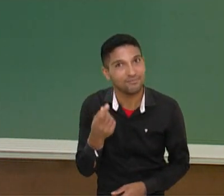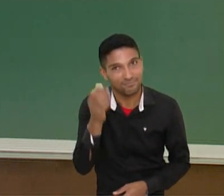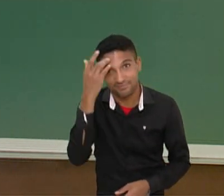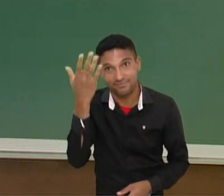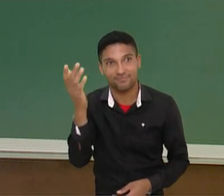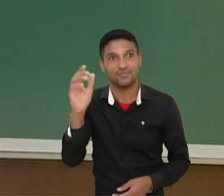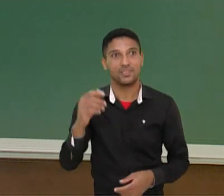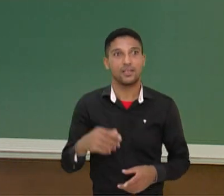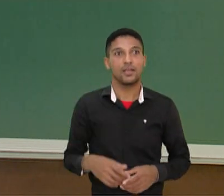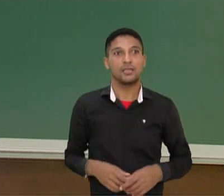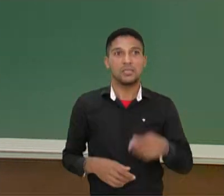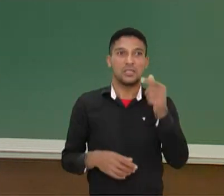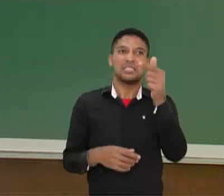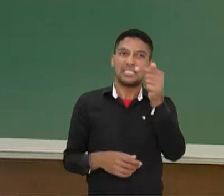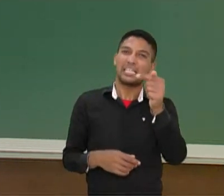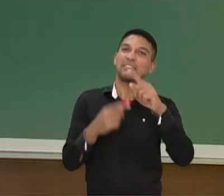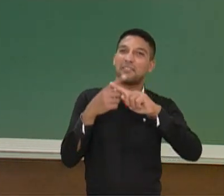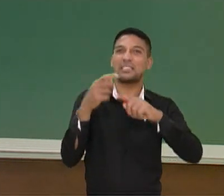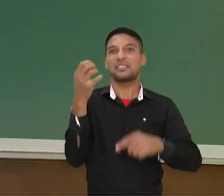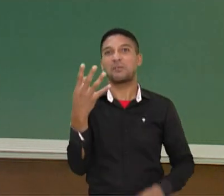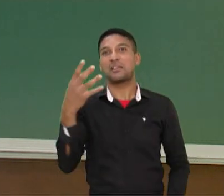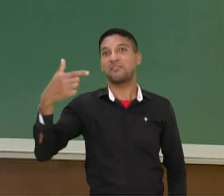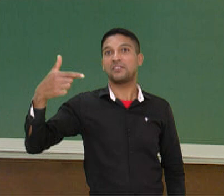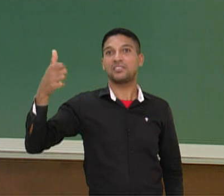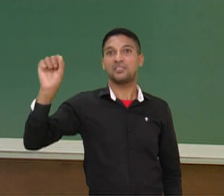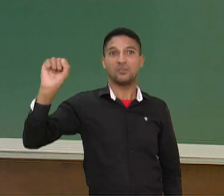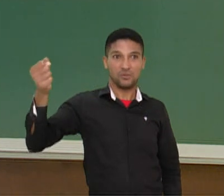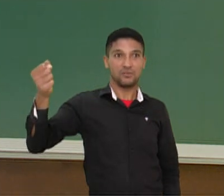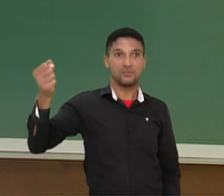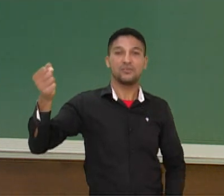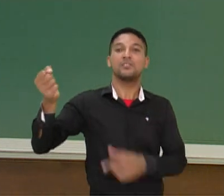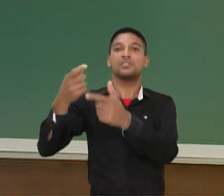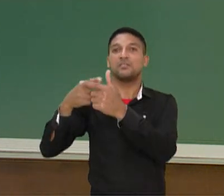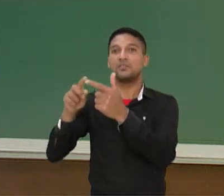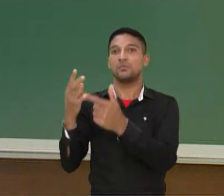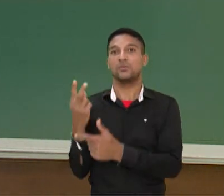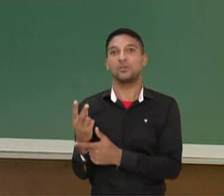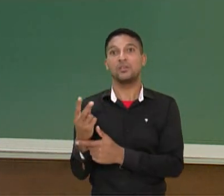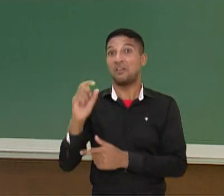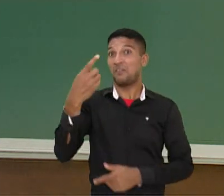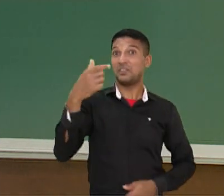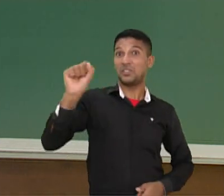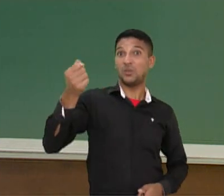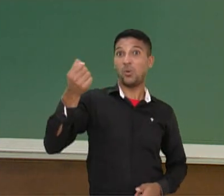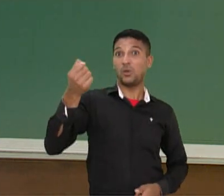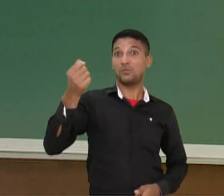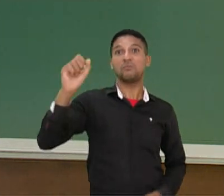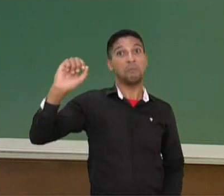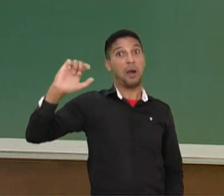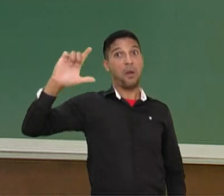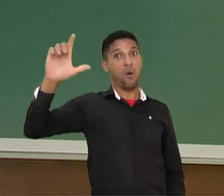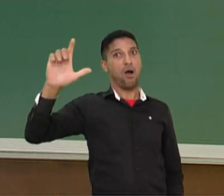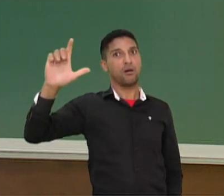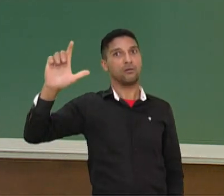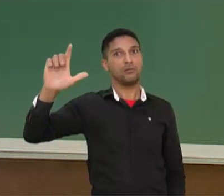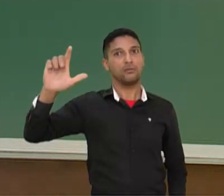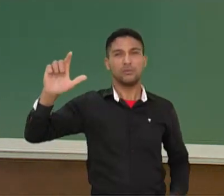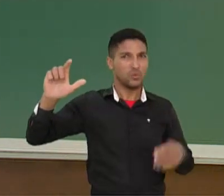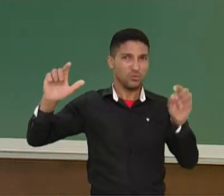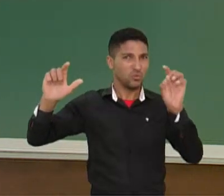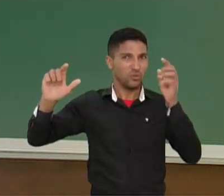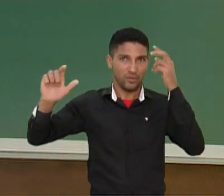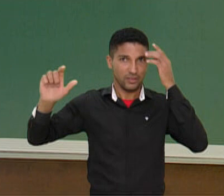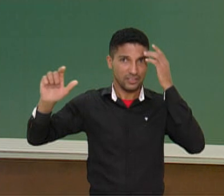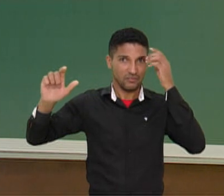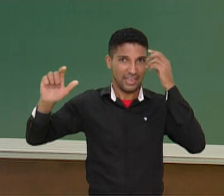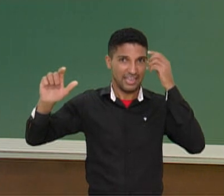ó. Se você fizer em cima 7 vezes 4, 28. 28 é um número maior. Não que seja difícil de fazer conta, né? Mas ele é